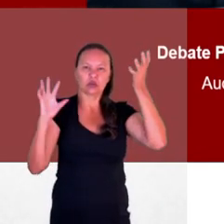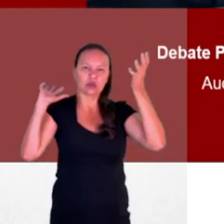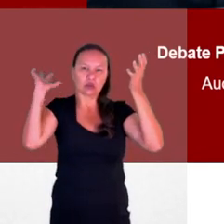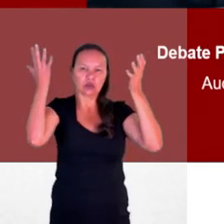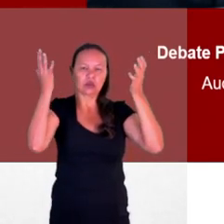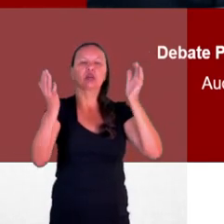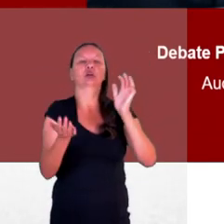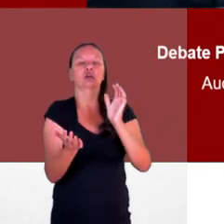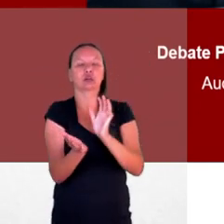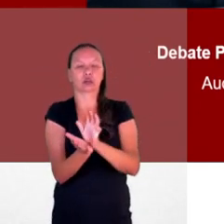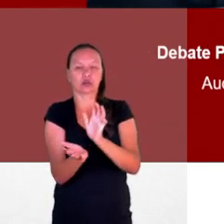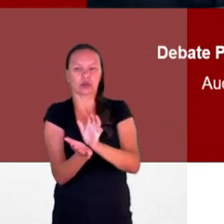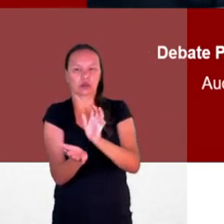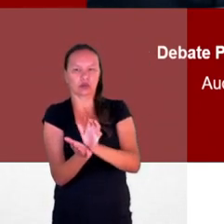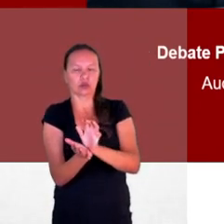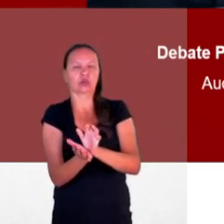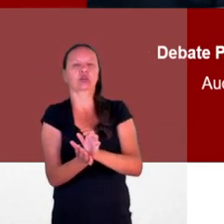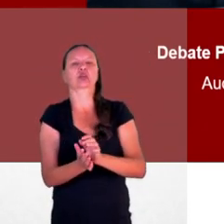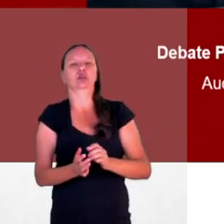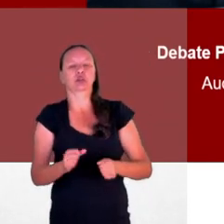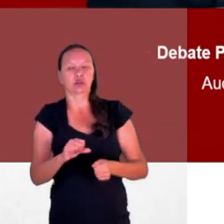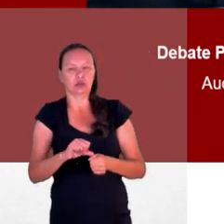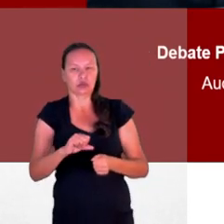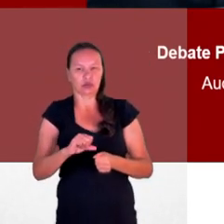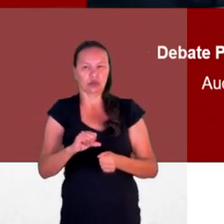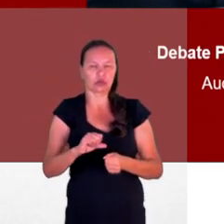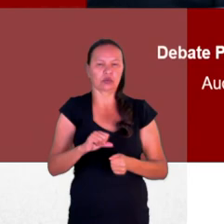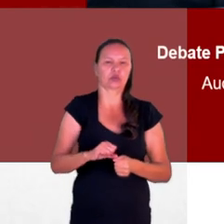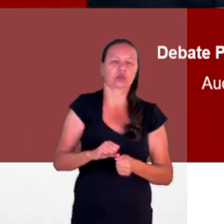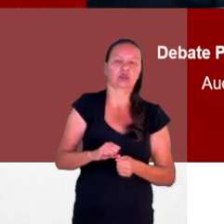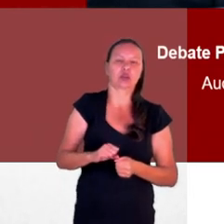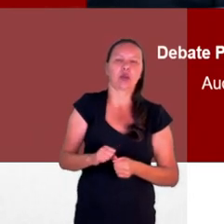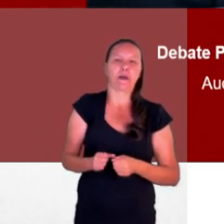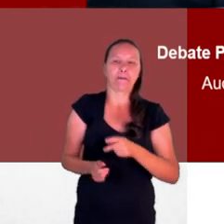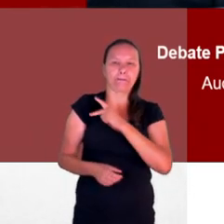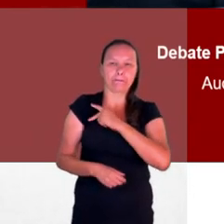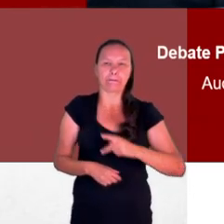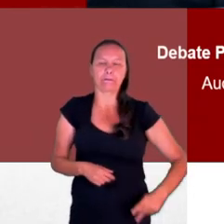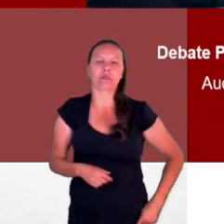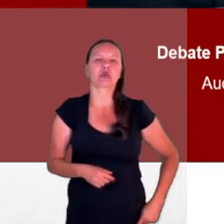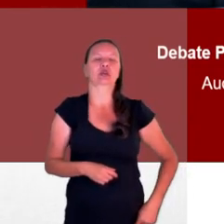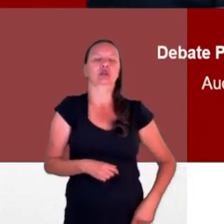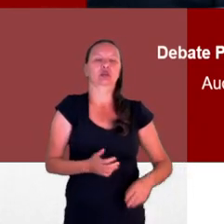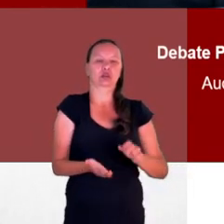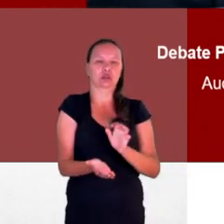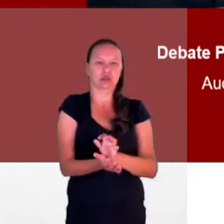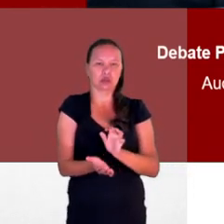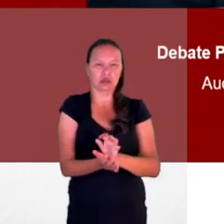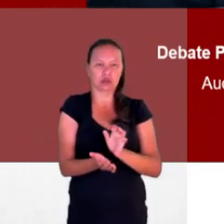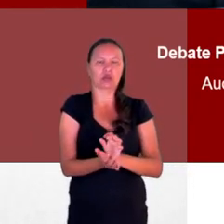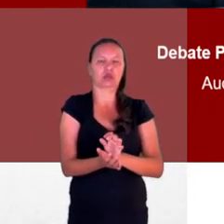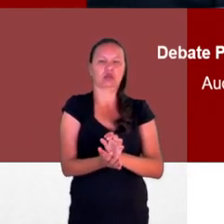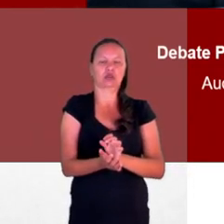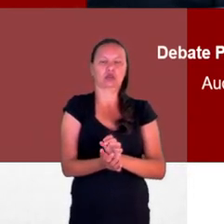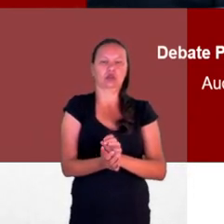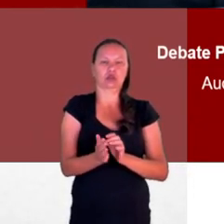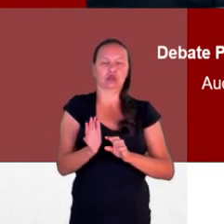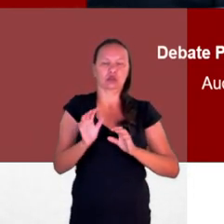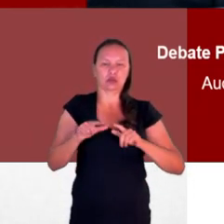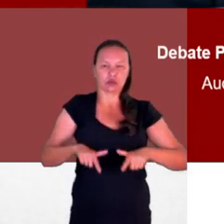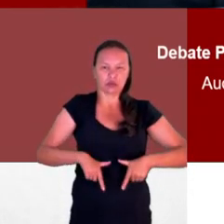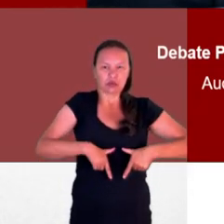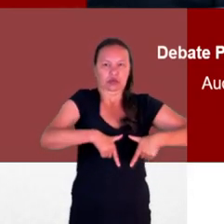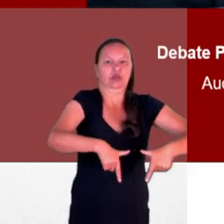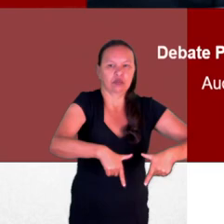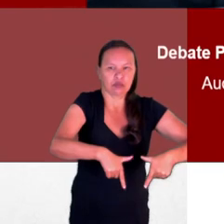do Recife que criassem no âmbito desses respectivos parlamentos eh comissões mais que comissões mas frentes parlamentares